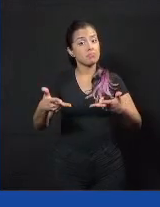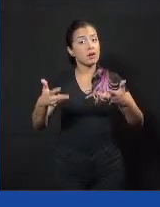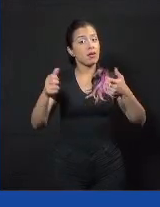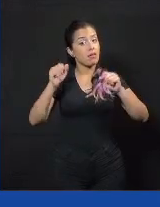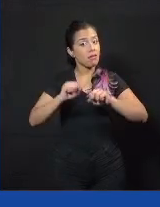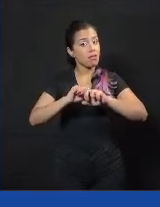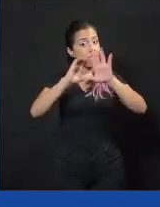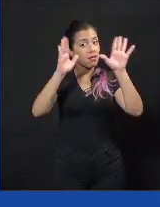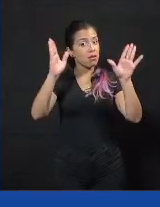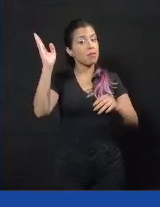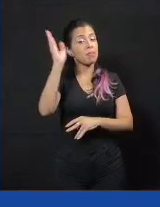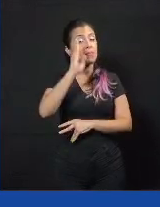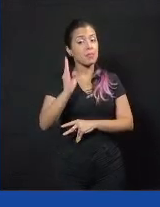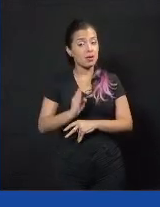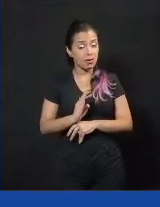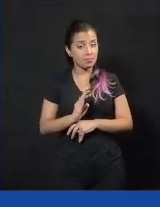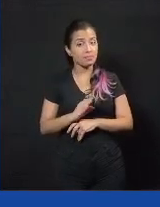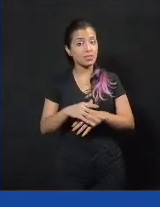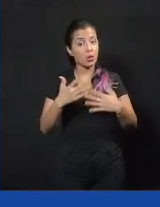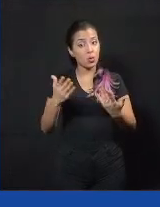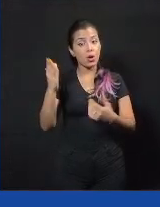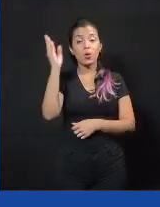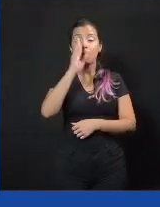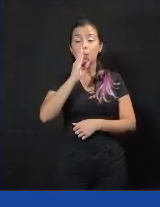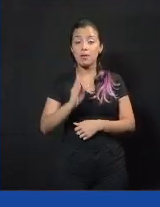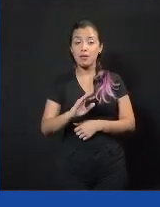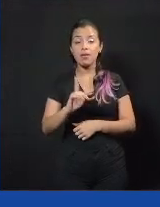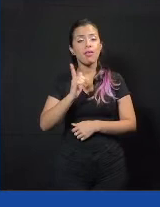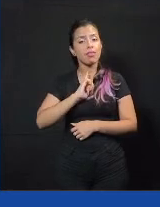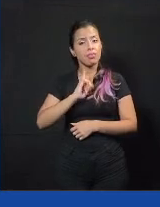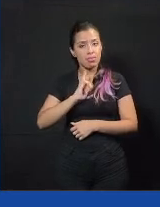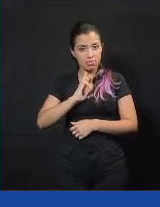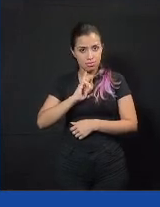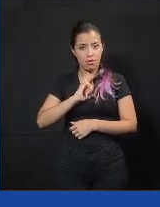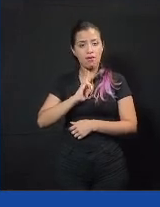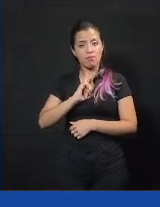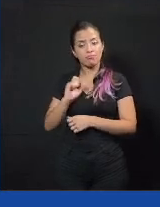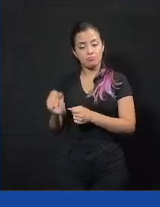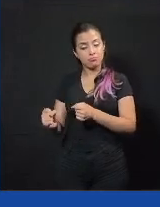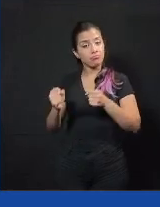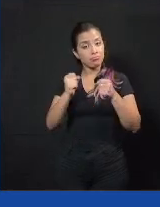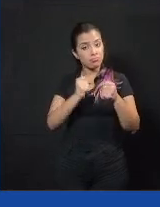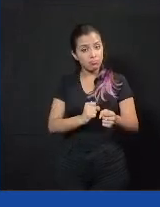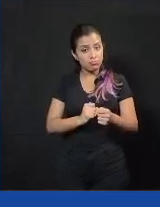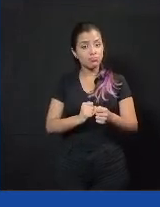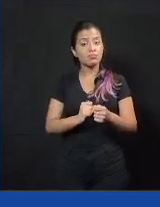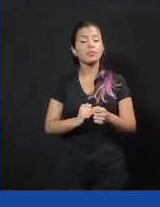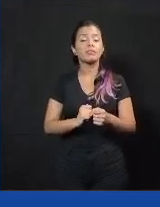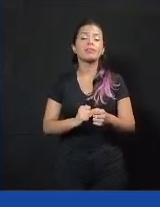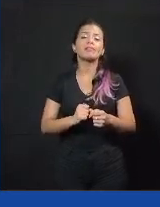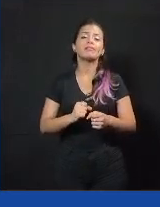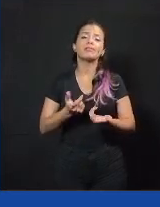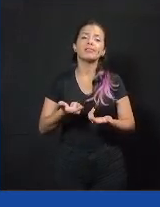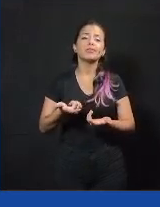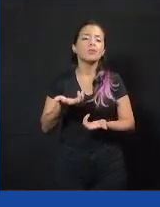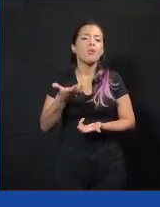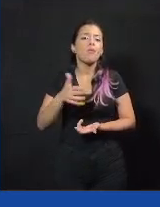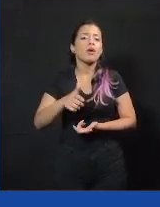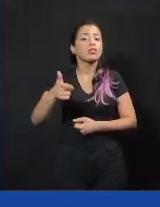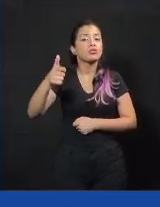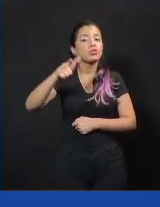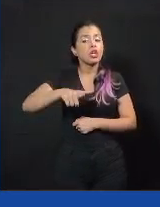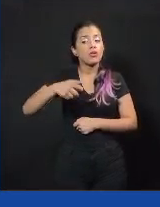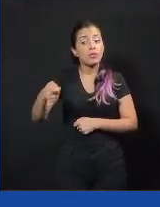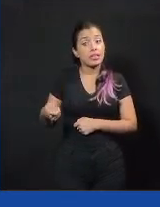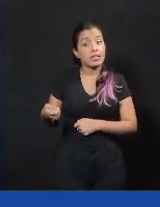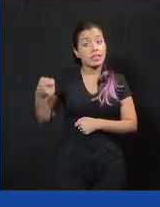uma pessoa e, por meio dele, um grupo de má-fé chega ao poder, vira ou tenta ser ditadura, que é inversão